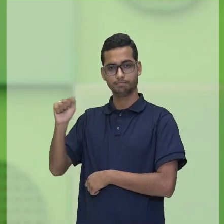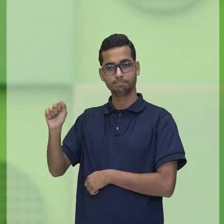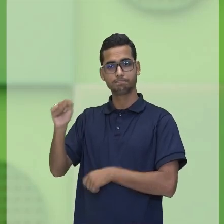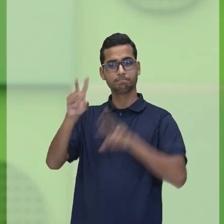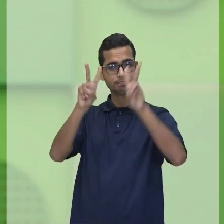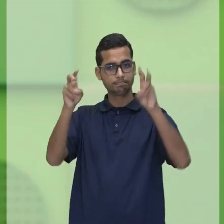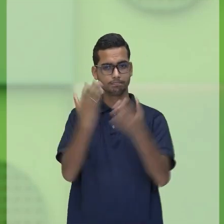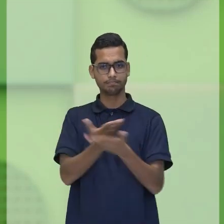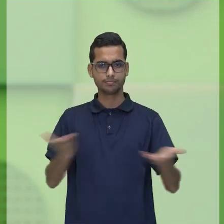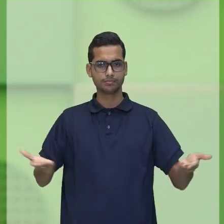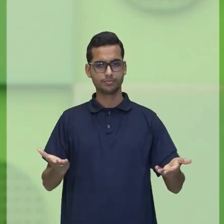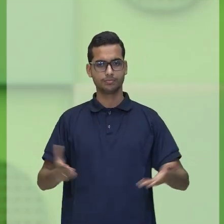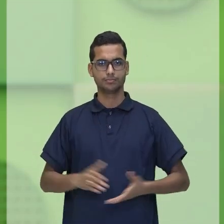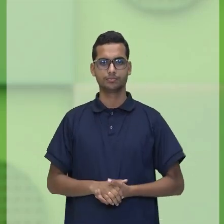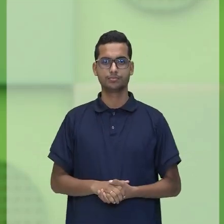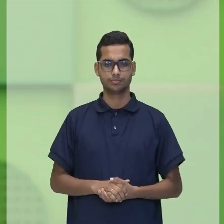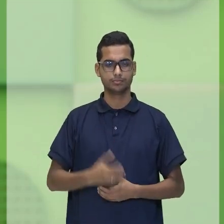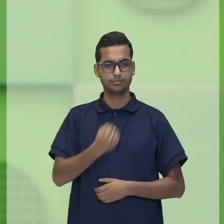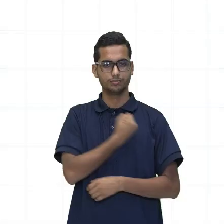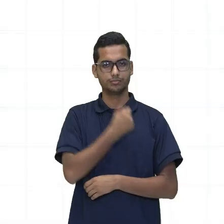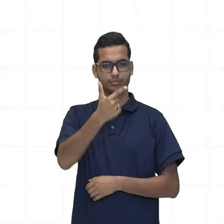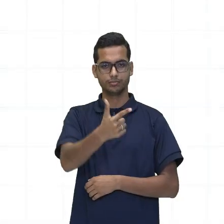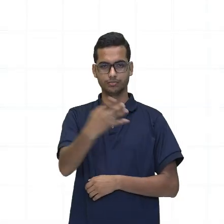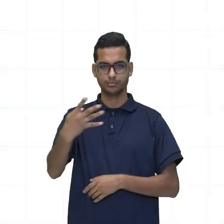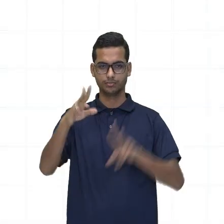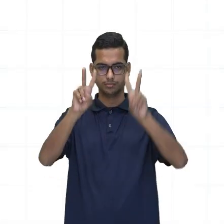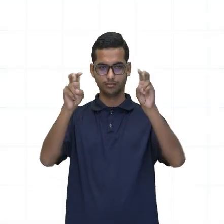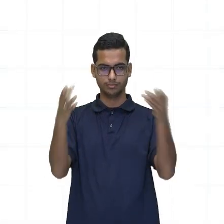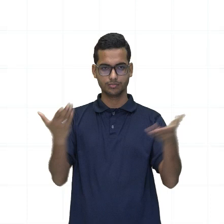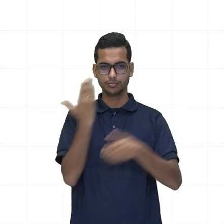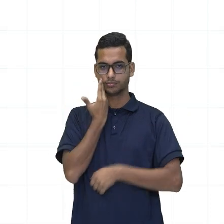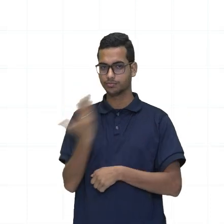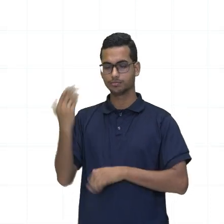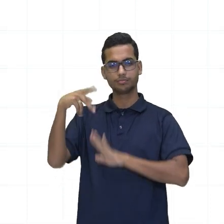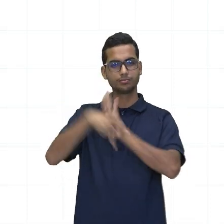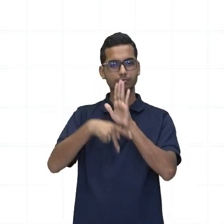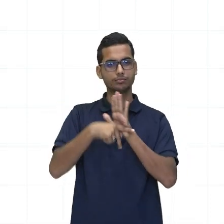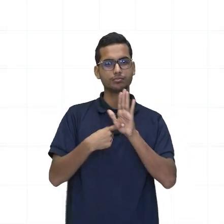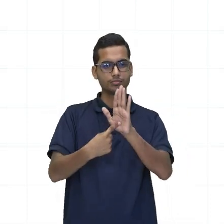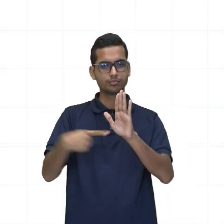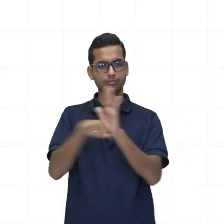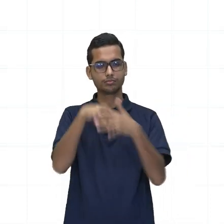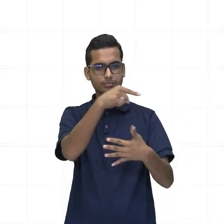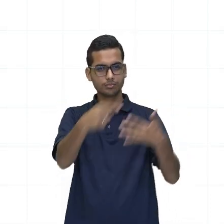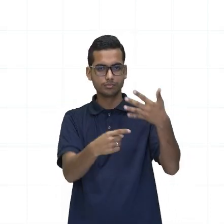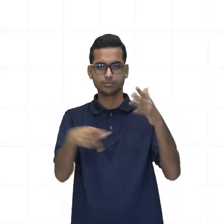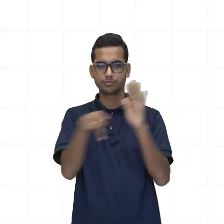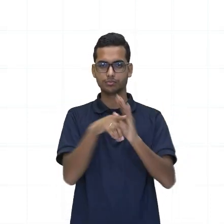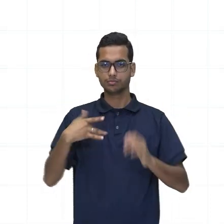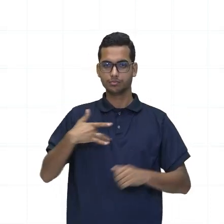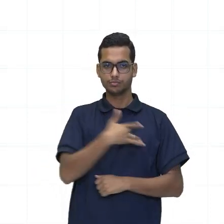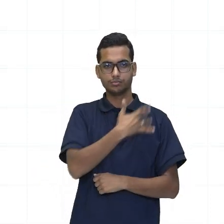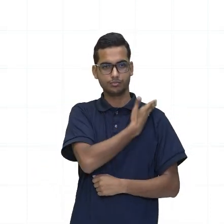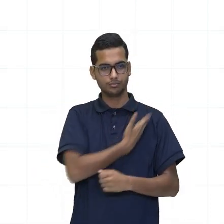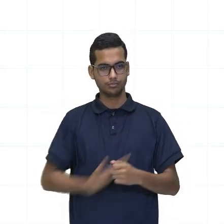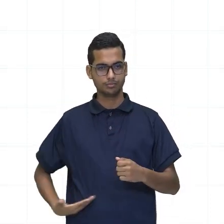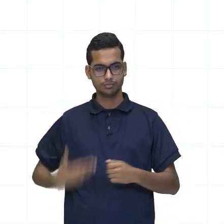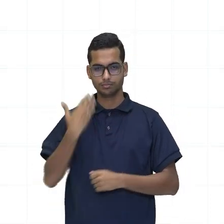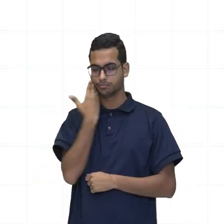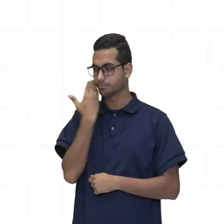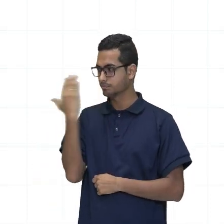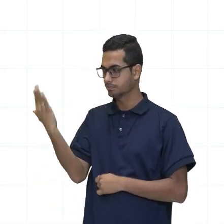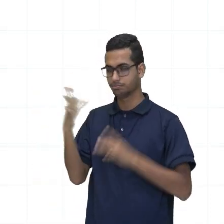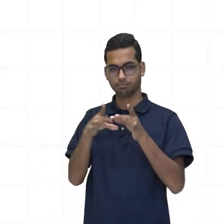de conhecimento da nossa aula de número 24. Na aula de número 24, objeto de conhecimento, programas